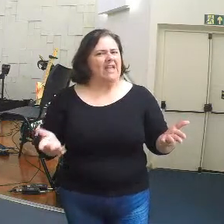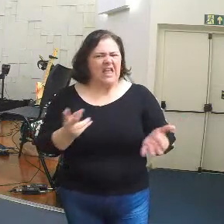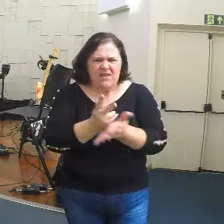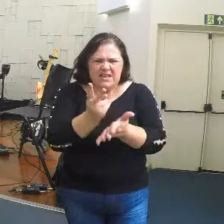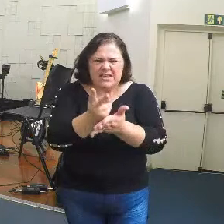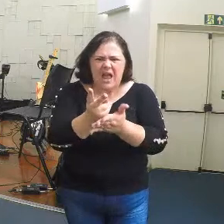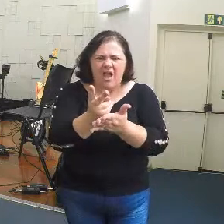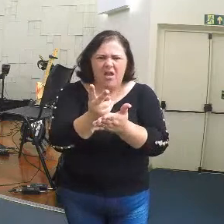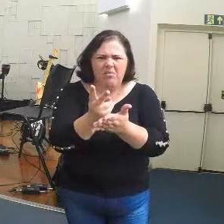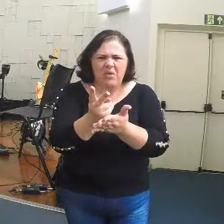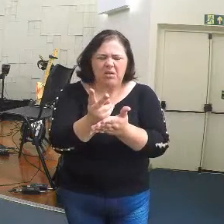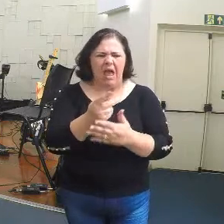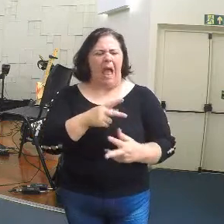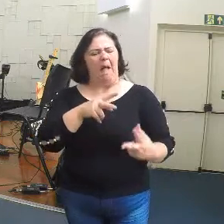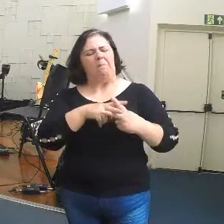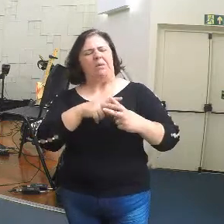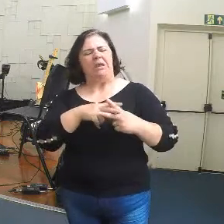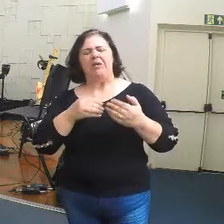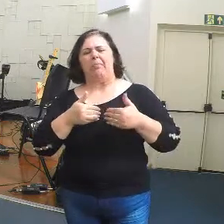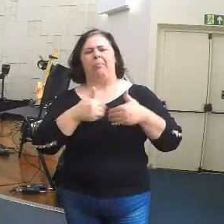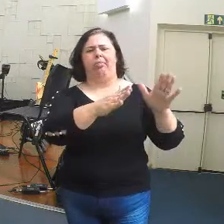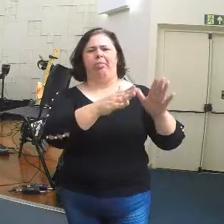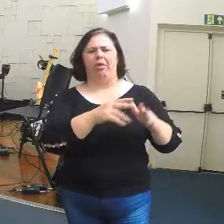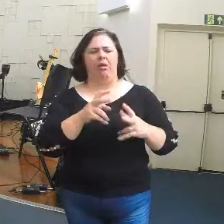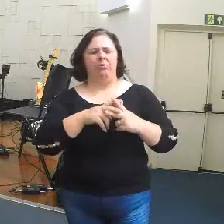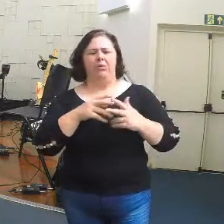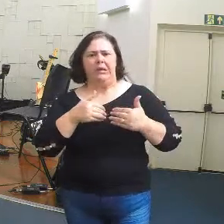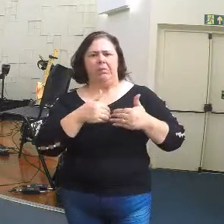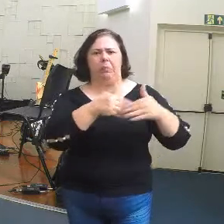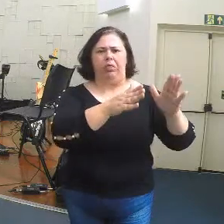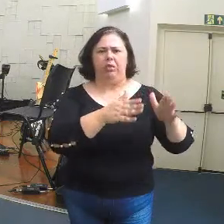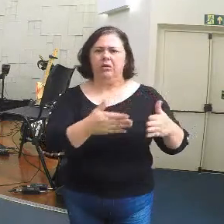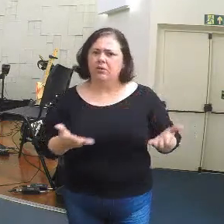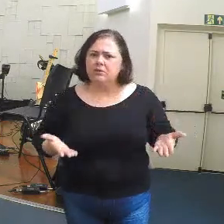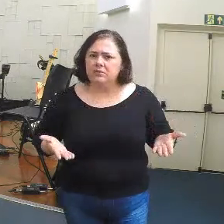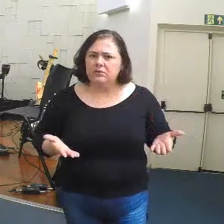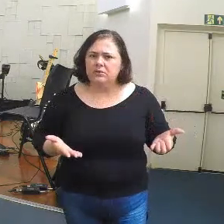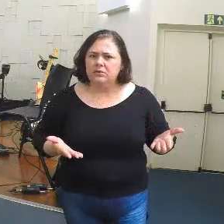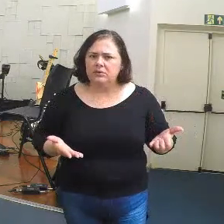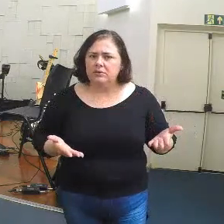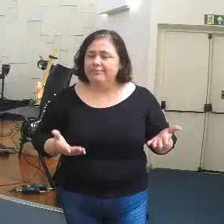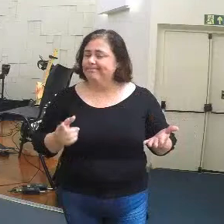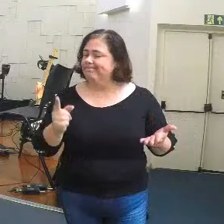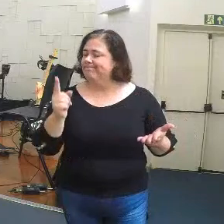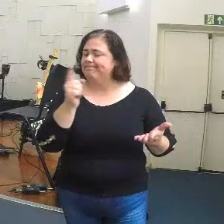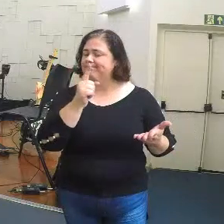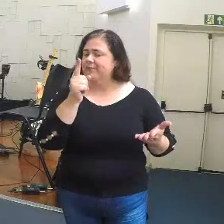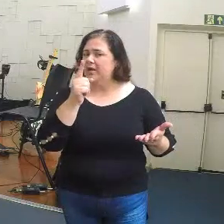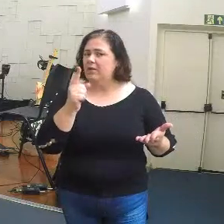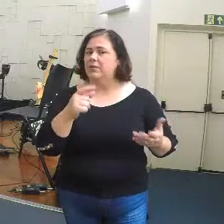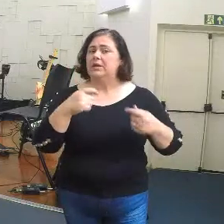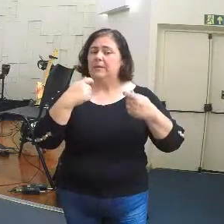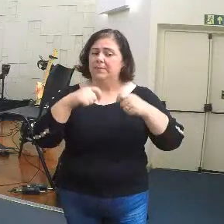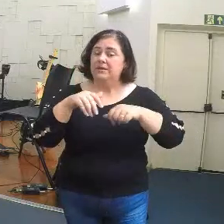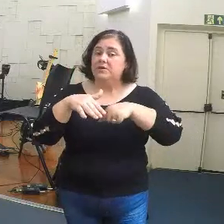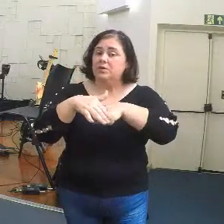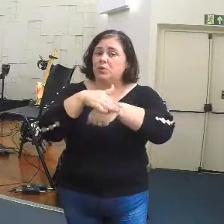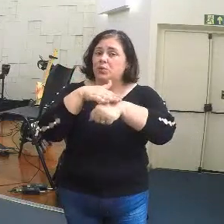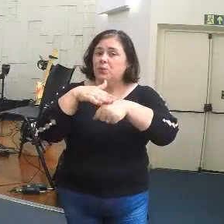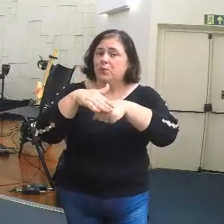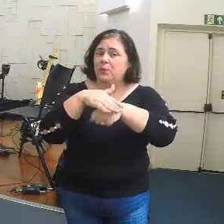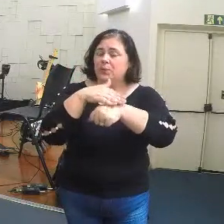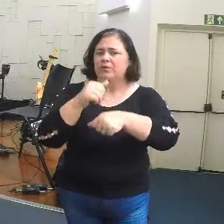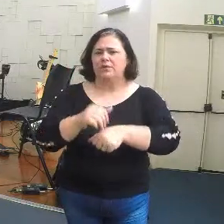E aí, você tem como cancelar um relacionamento tão significativo na sua vida como o seu relacionamento com a sua mãe? Você tem